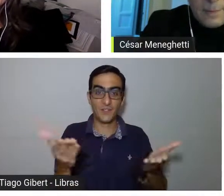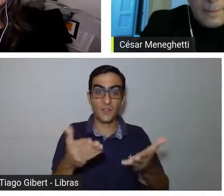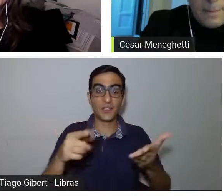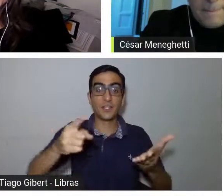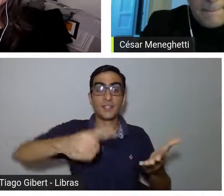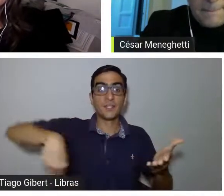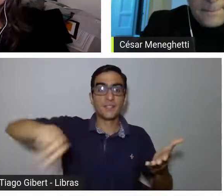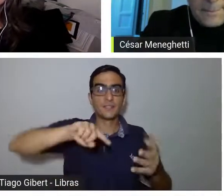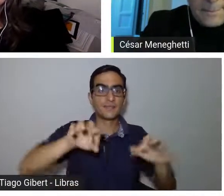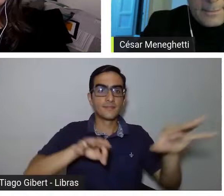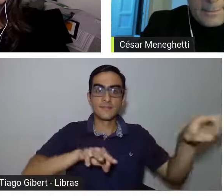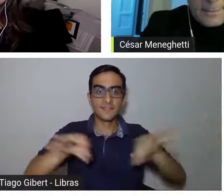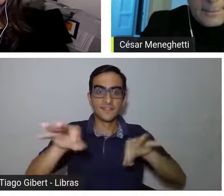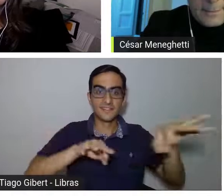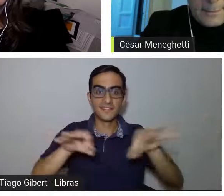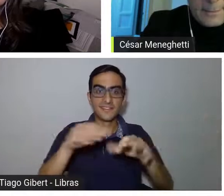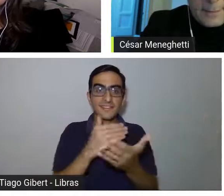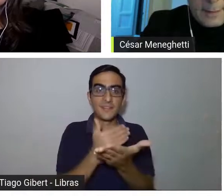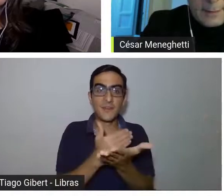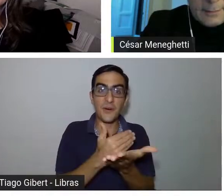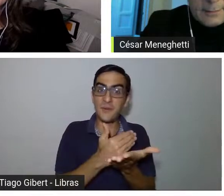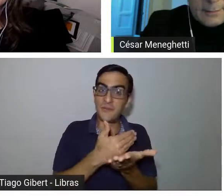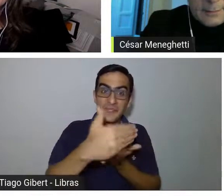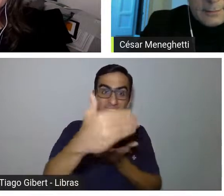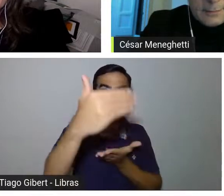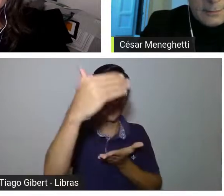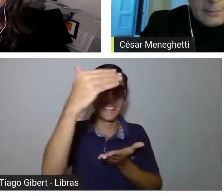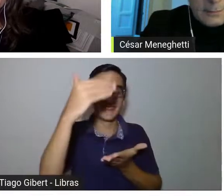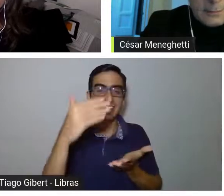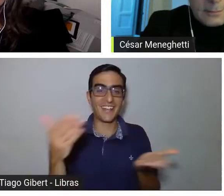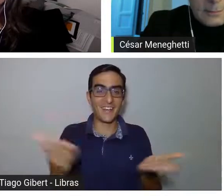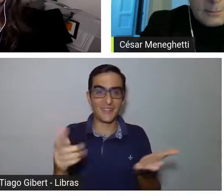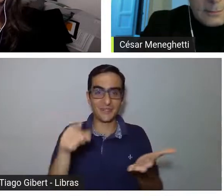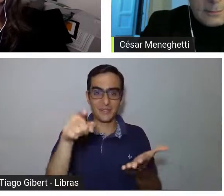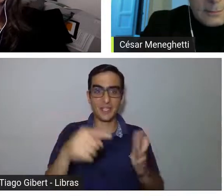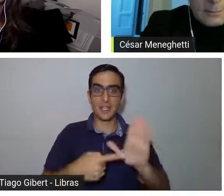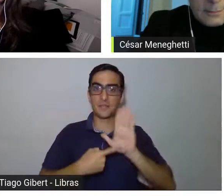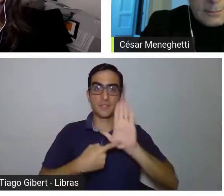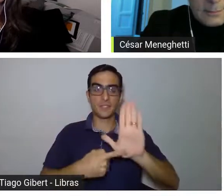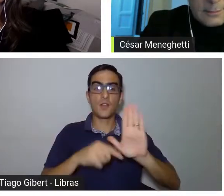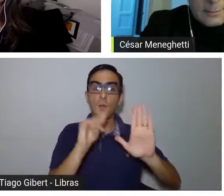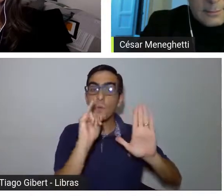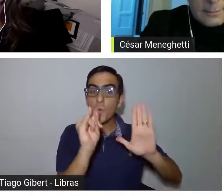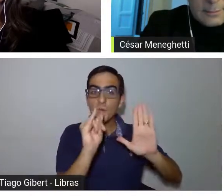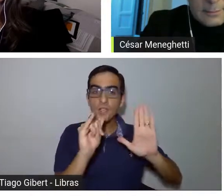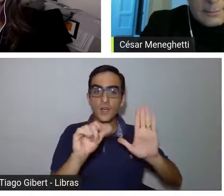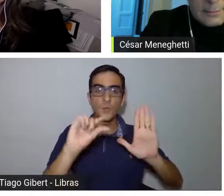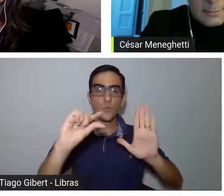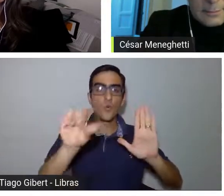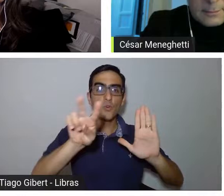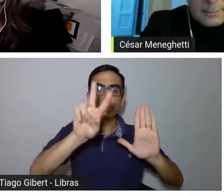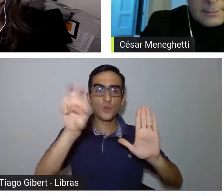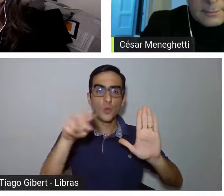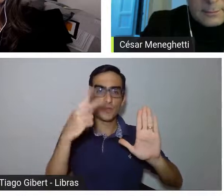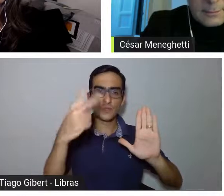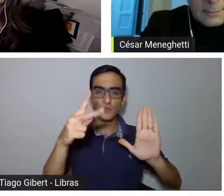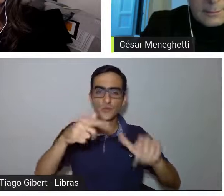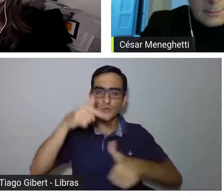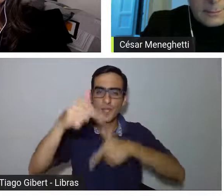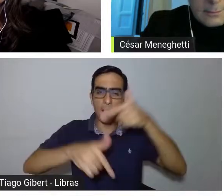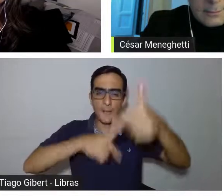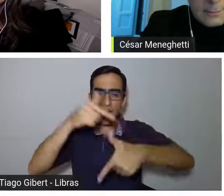preparou, a gente vai começar assim já você se apresentando, contando um pouquinho sobre sua carreira